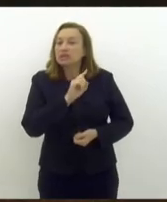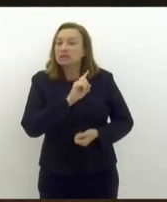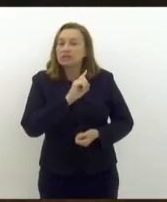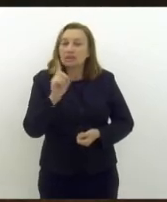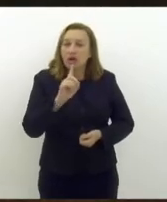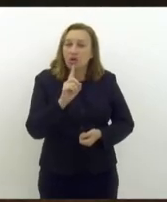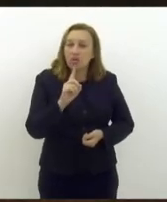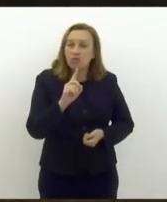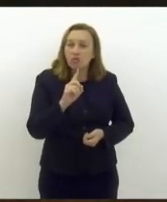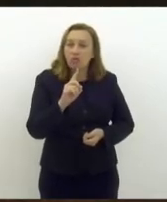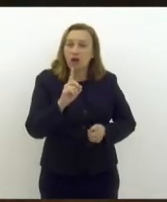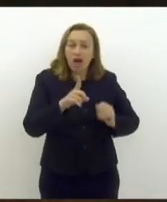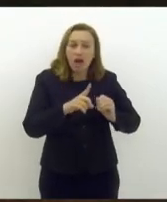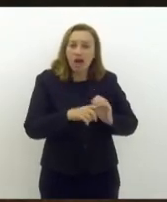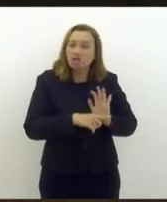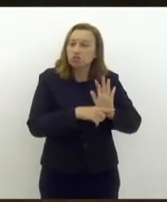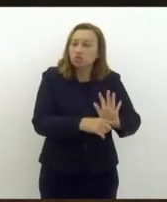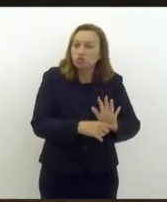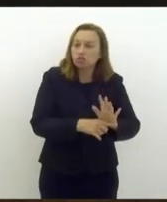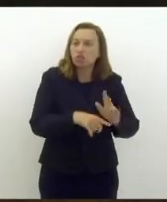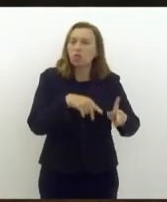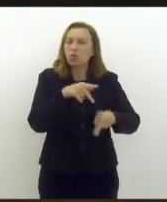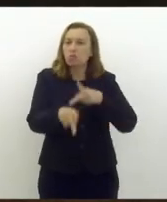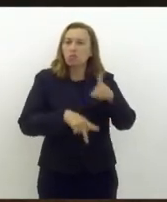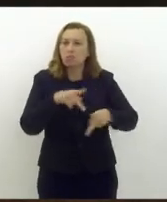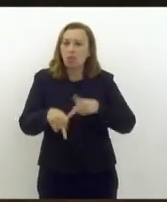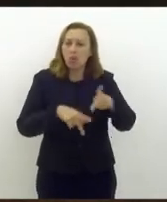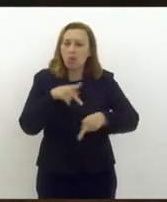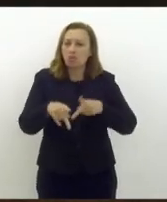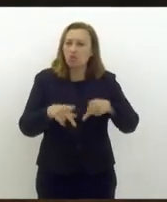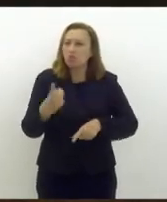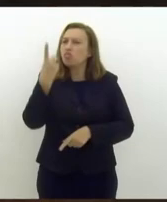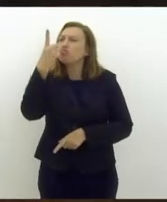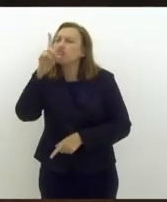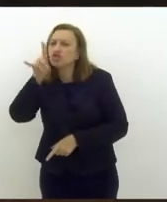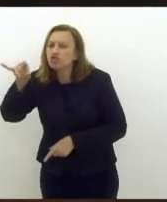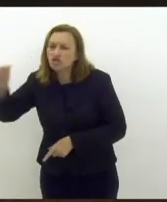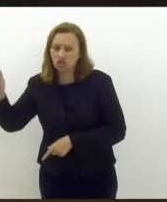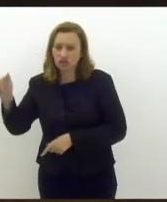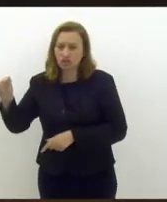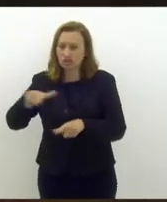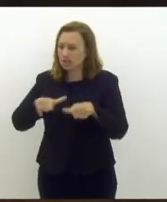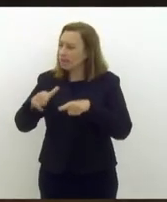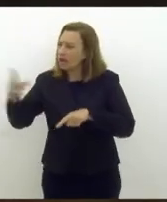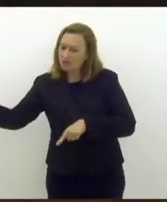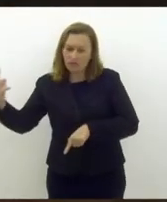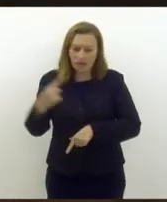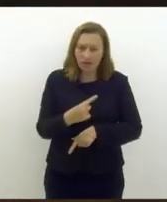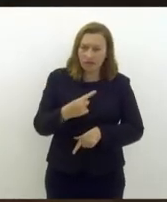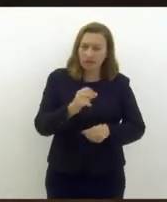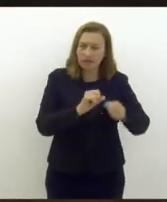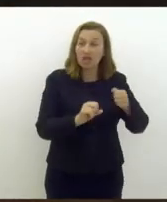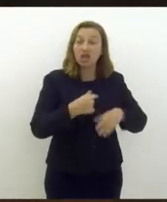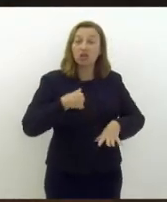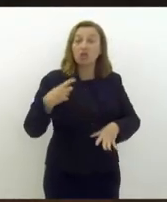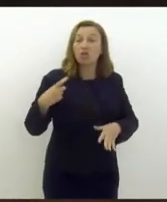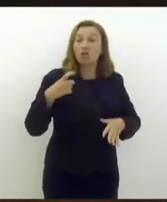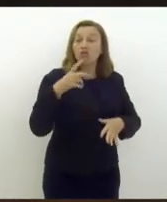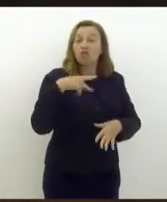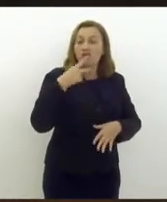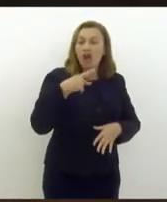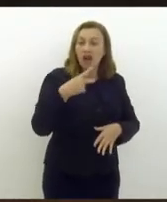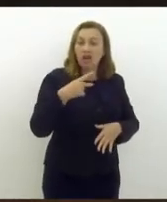que o elegeu porque não teve a decência de cumprir Um dia de Mandato sequer então eu vou fazer a denúncia de uma agressão